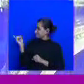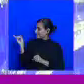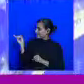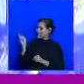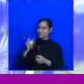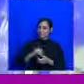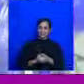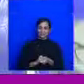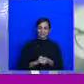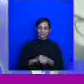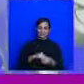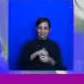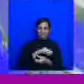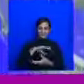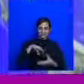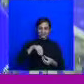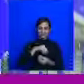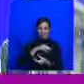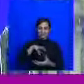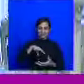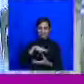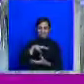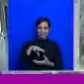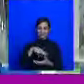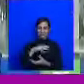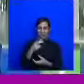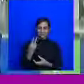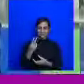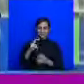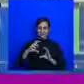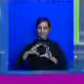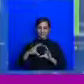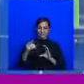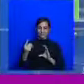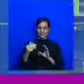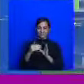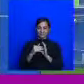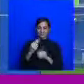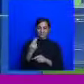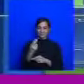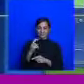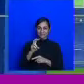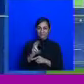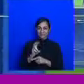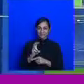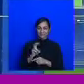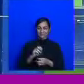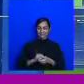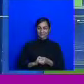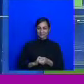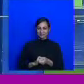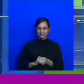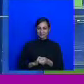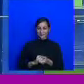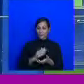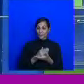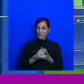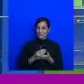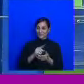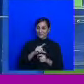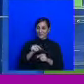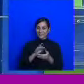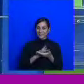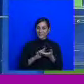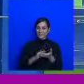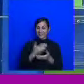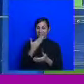Valendo. Globo carregado, embaralhando. 25 bolas numeradas de 0 a 25. Começando o